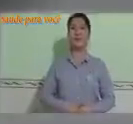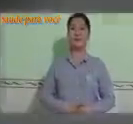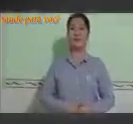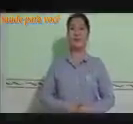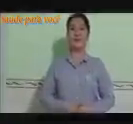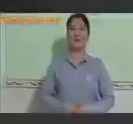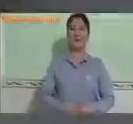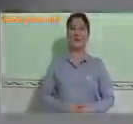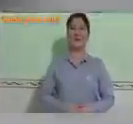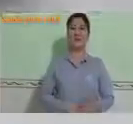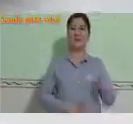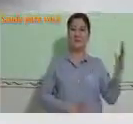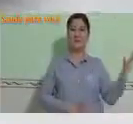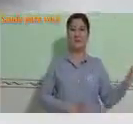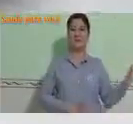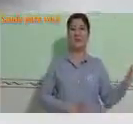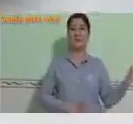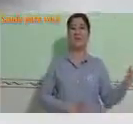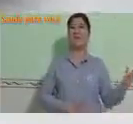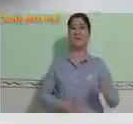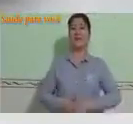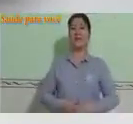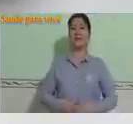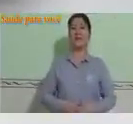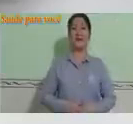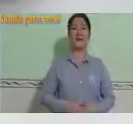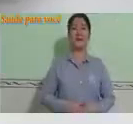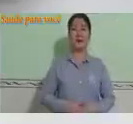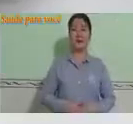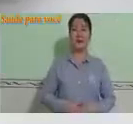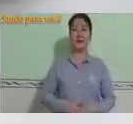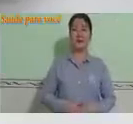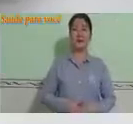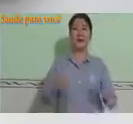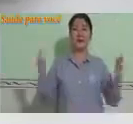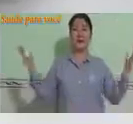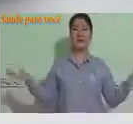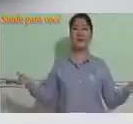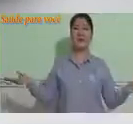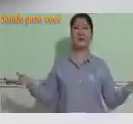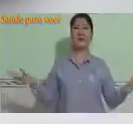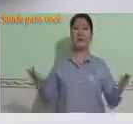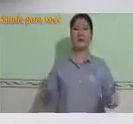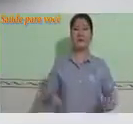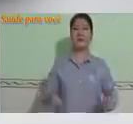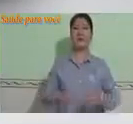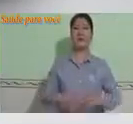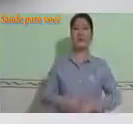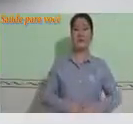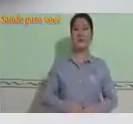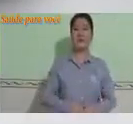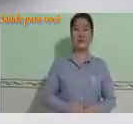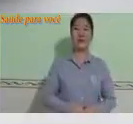A R G R D U A L M A N T é a medida que a pessoa diminui o seu nível de estresse e consiga lidar melhor com